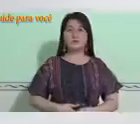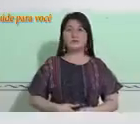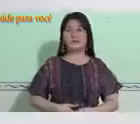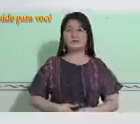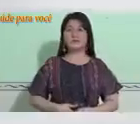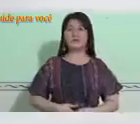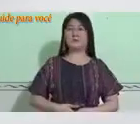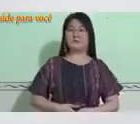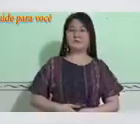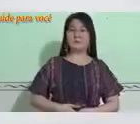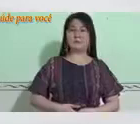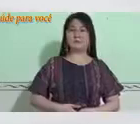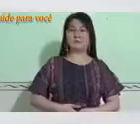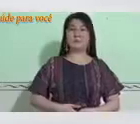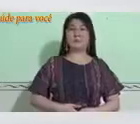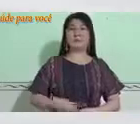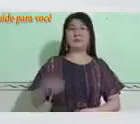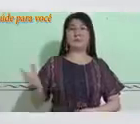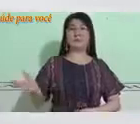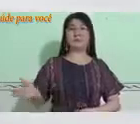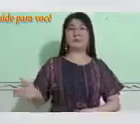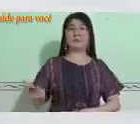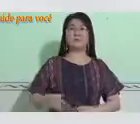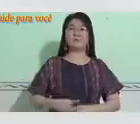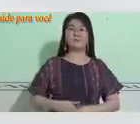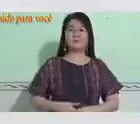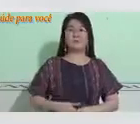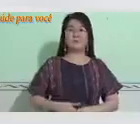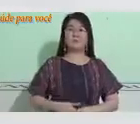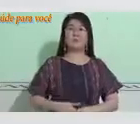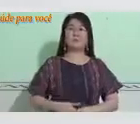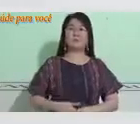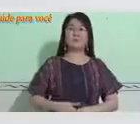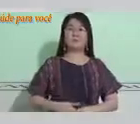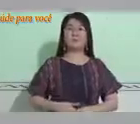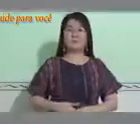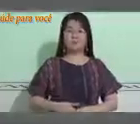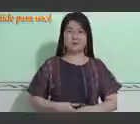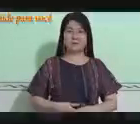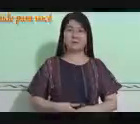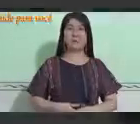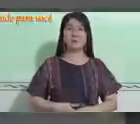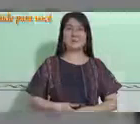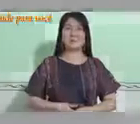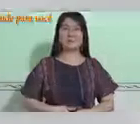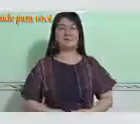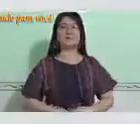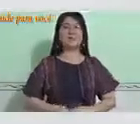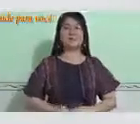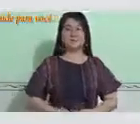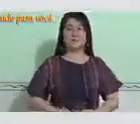No entanto, podem ainda ser adotadas algumas opções terapêuticas que ajudam a aliviar as dores da